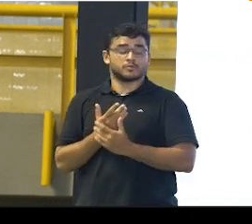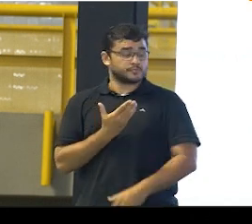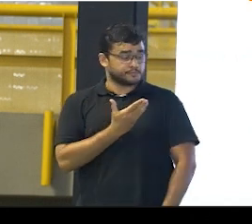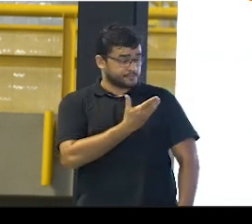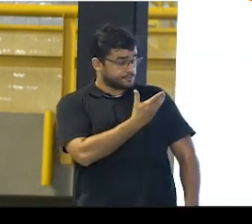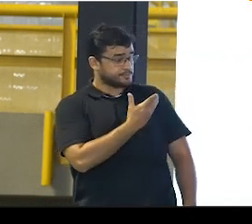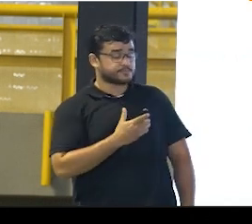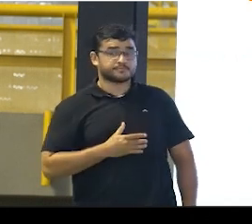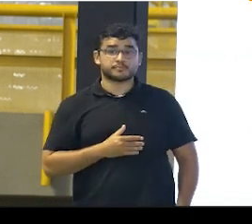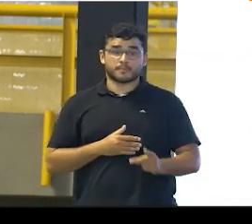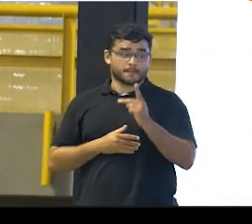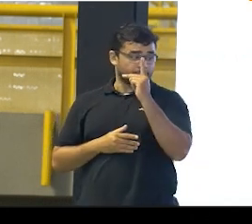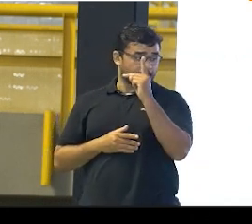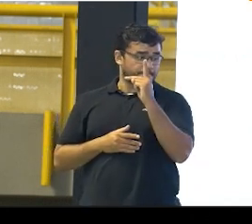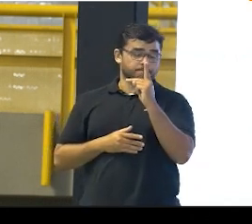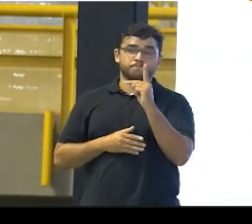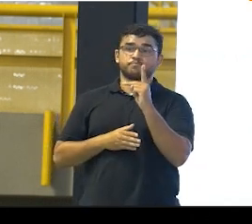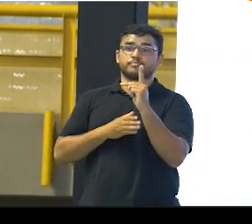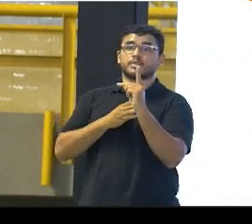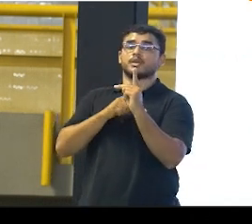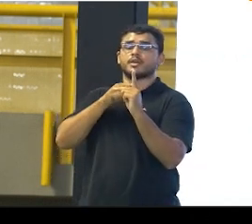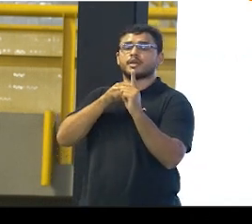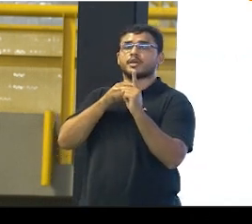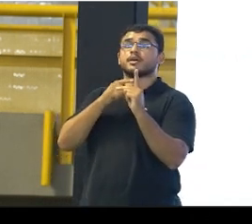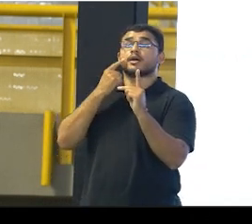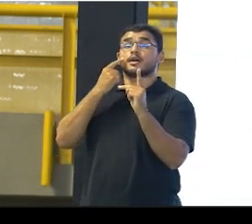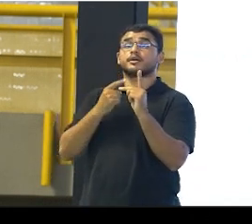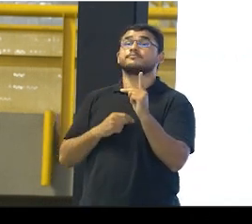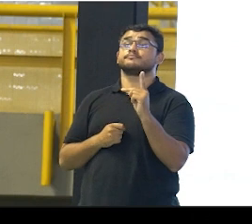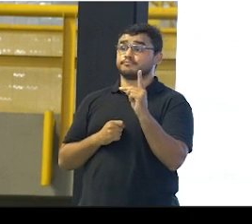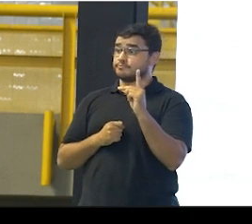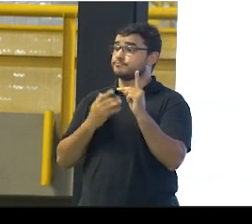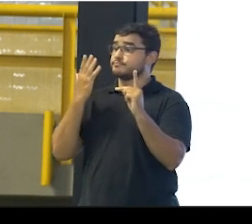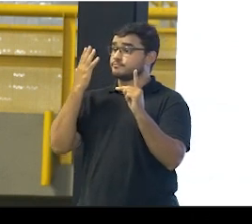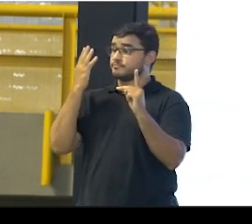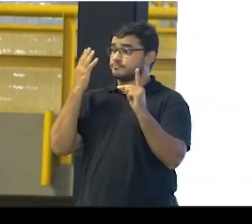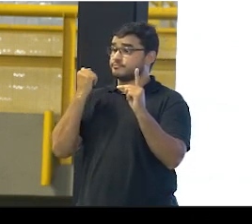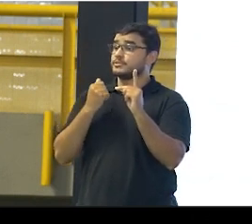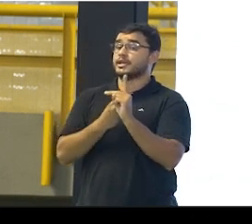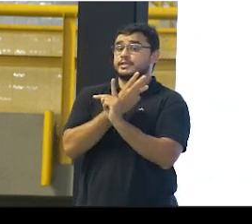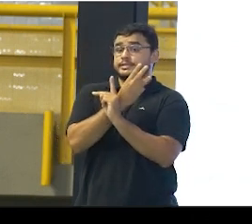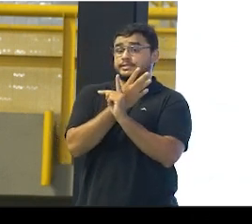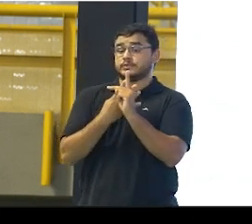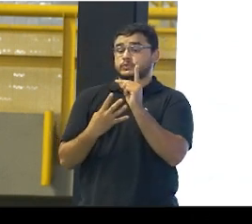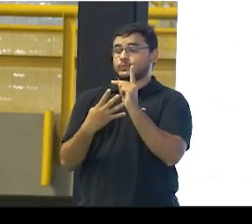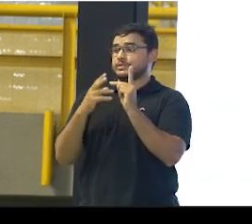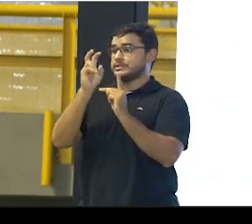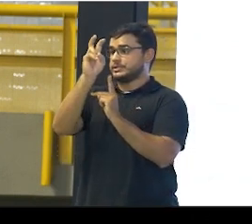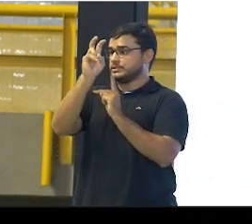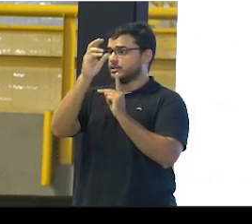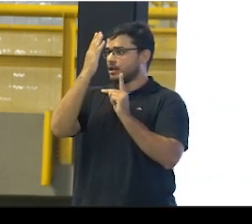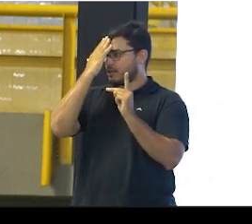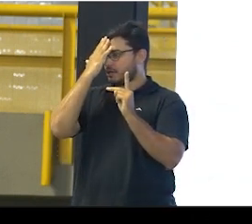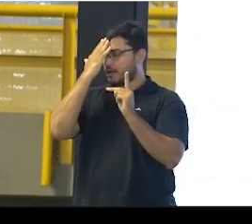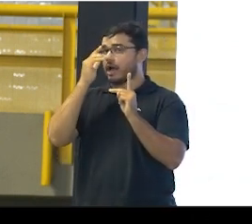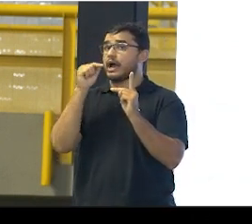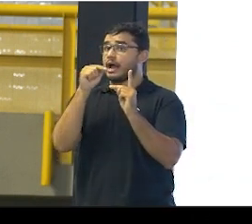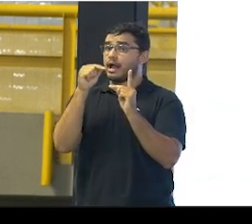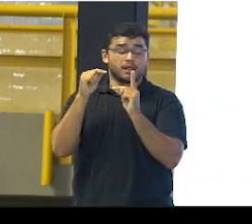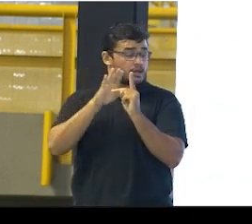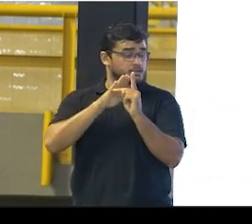triângulo 3, 4, 5, o famoso triângulo pitagórico. Então,